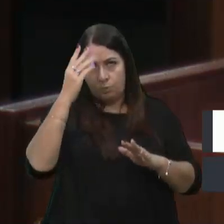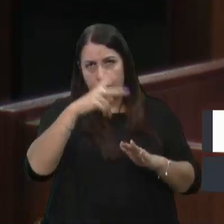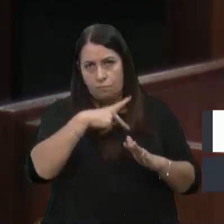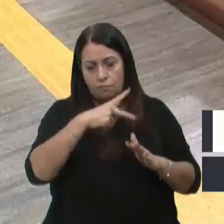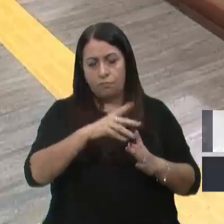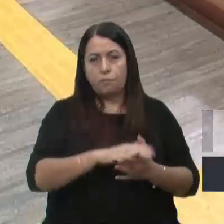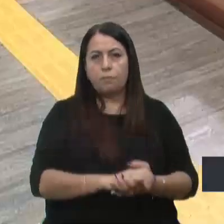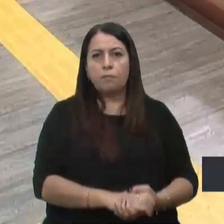presidente